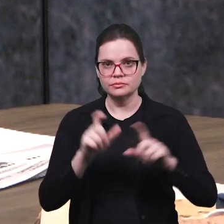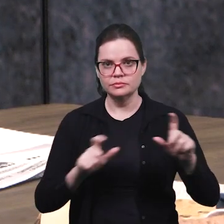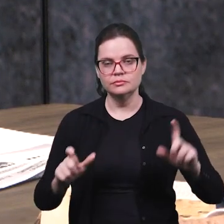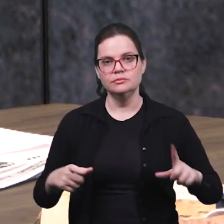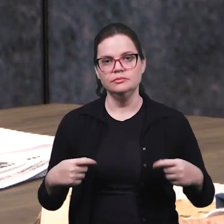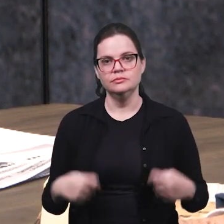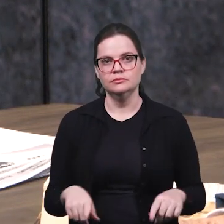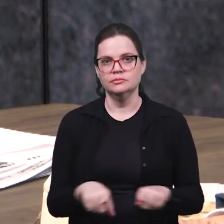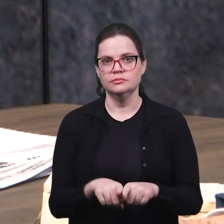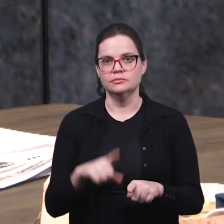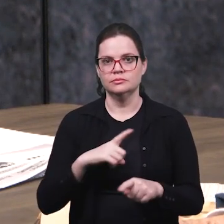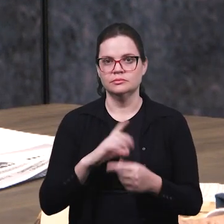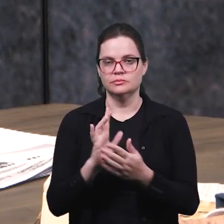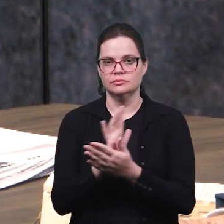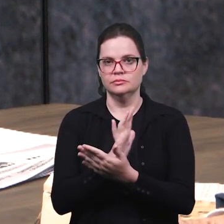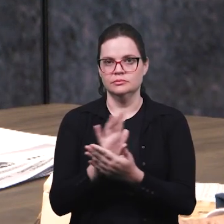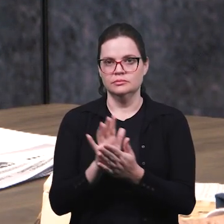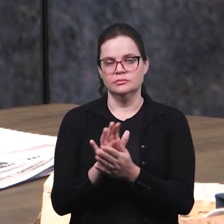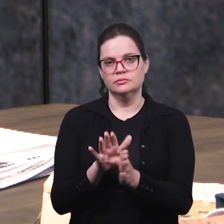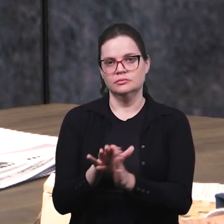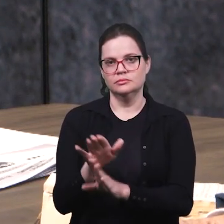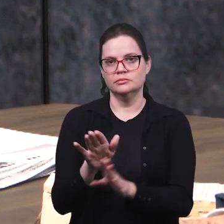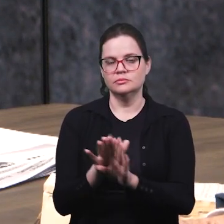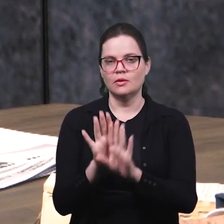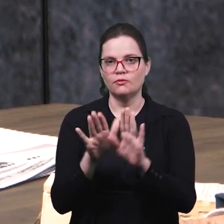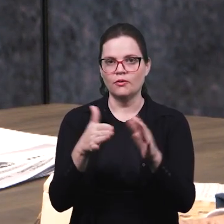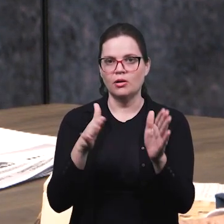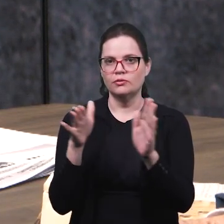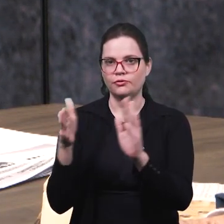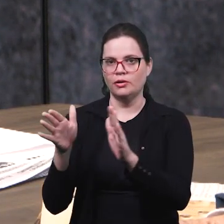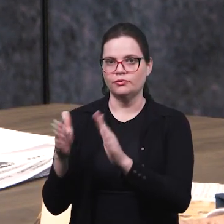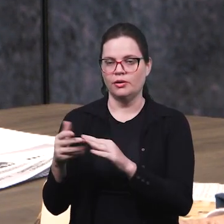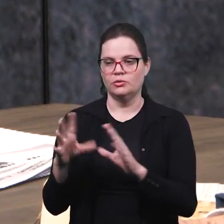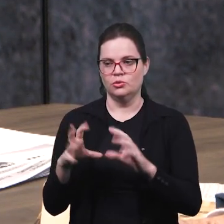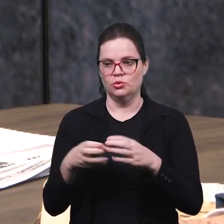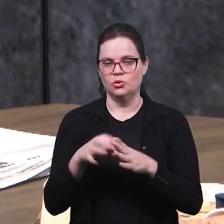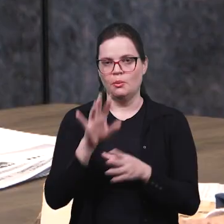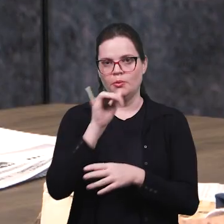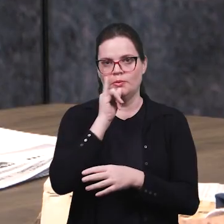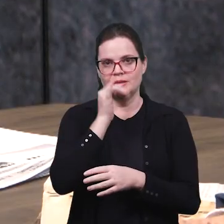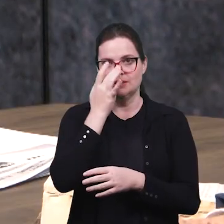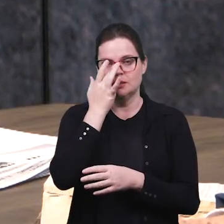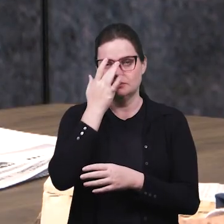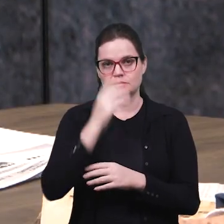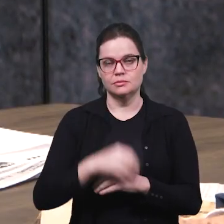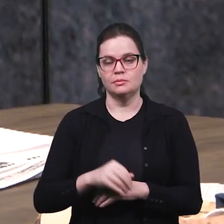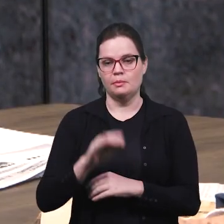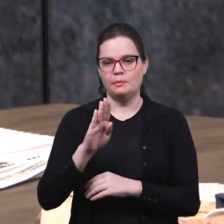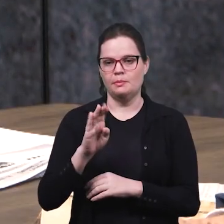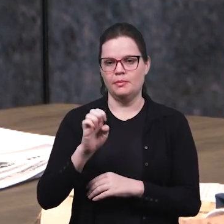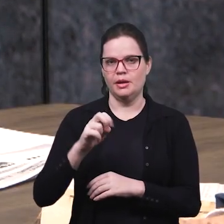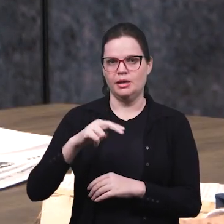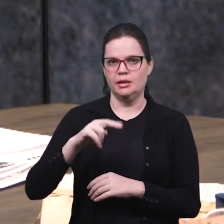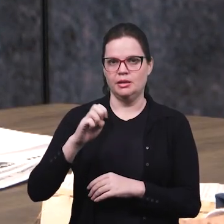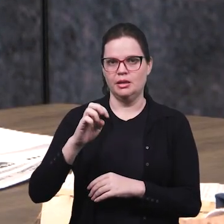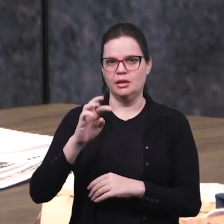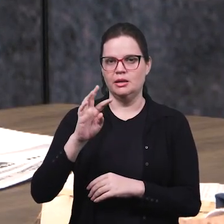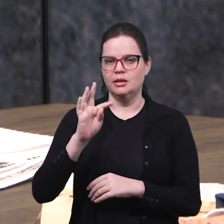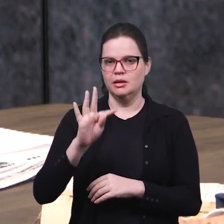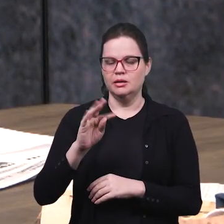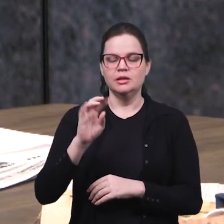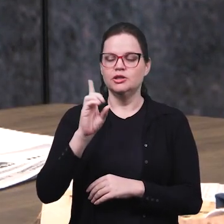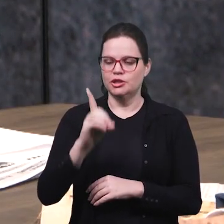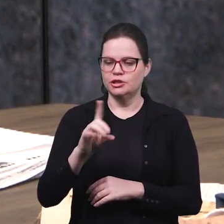clero, tinham determinadas orientações específicas para esses grupos, como, por exemplo, os beneditinos. Os beneditinos